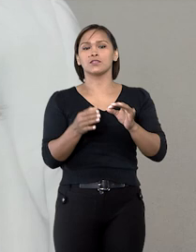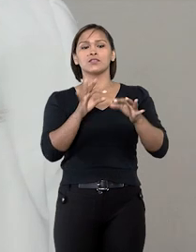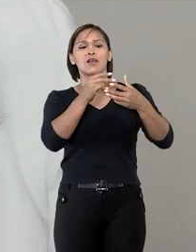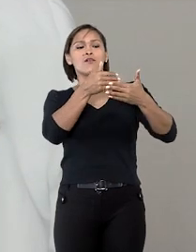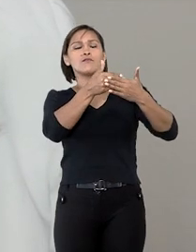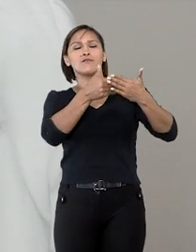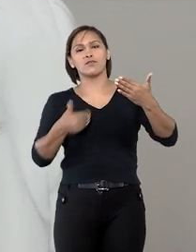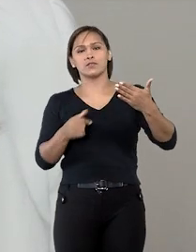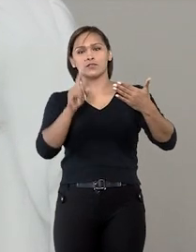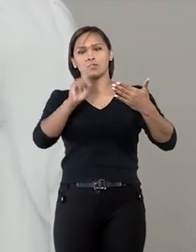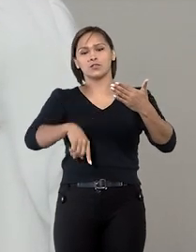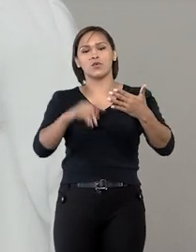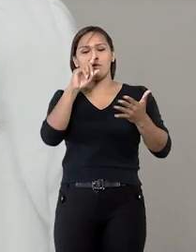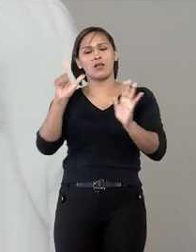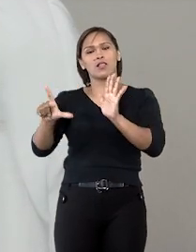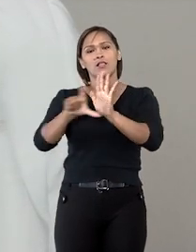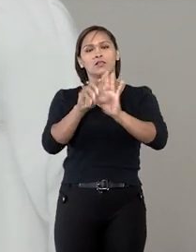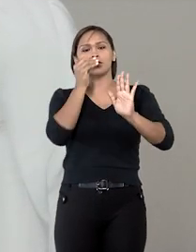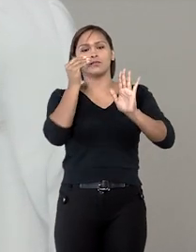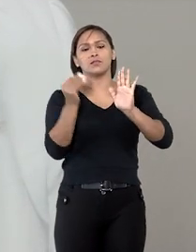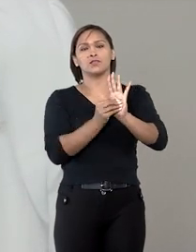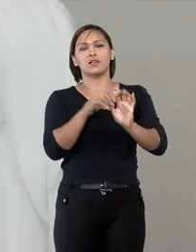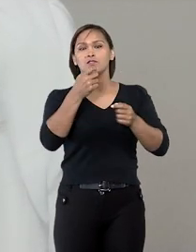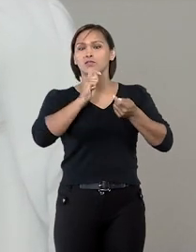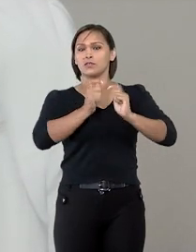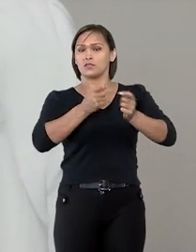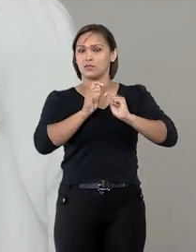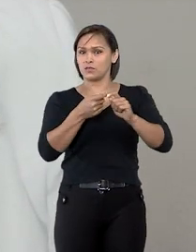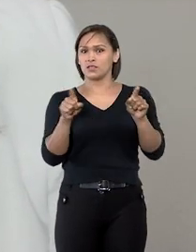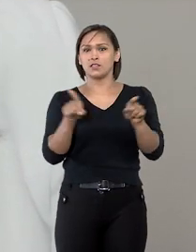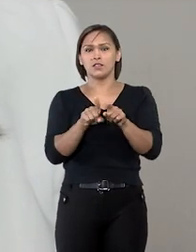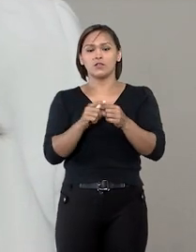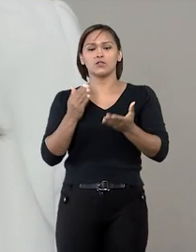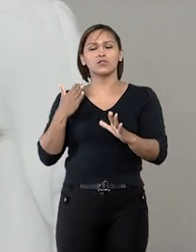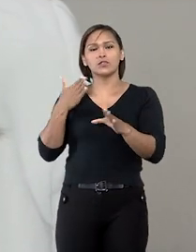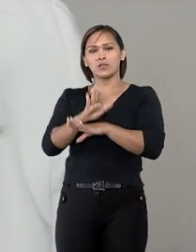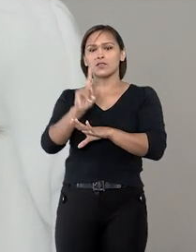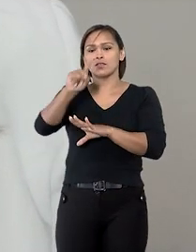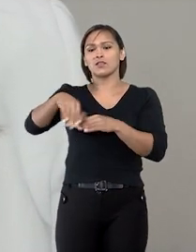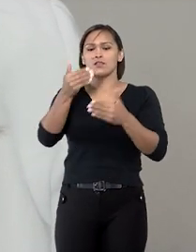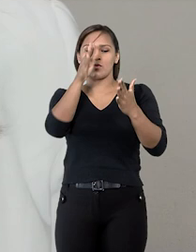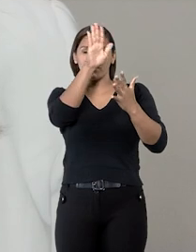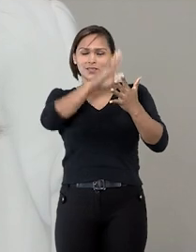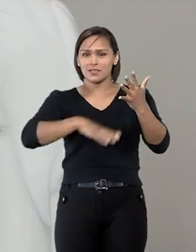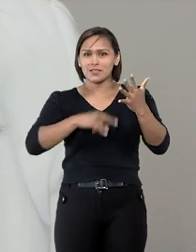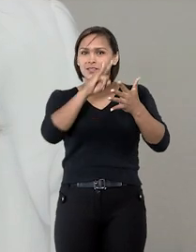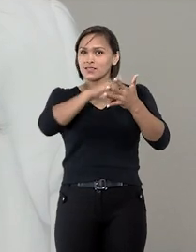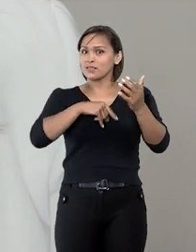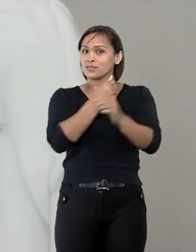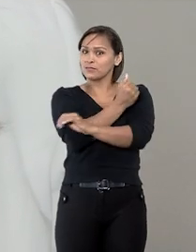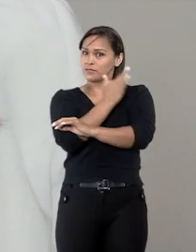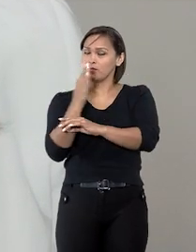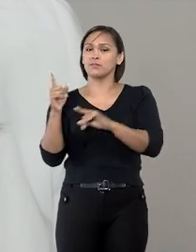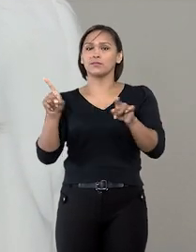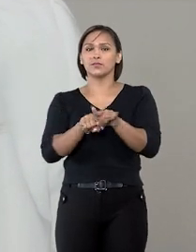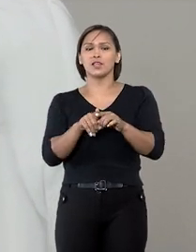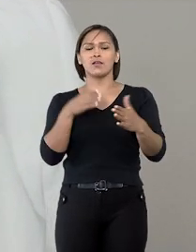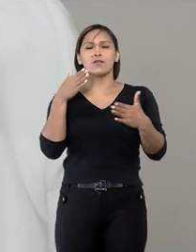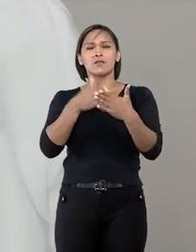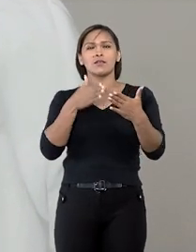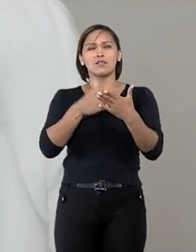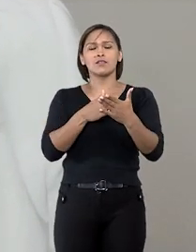judiciário desconsiderou a presunção de legitimidade do ato administrativo de concessão das licenças ambientais e